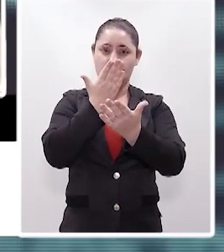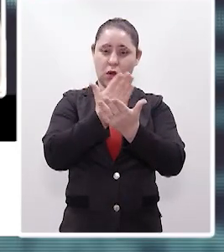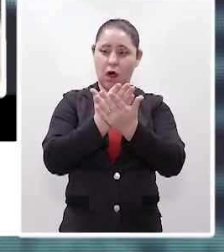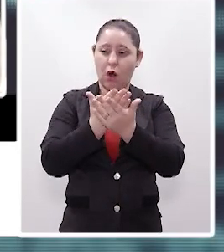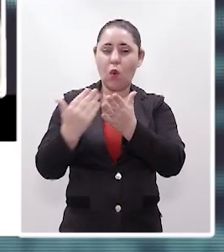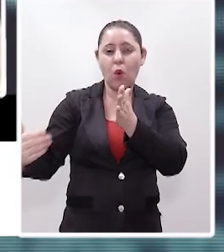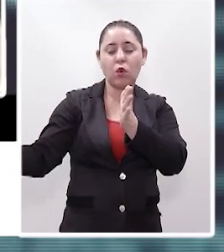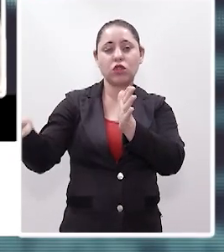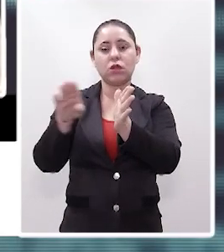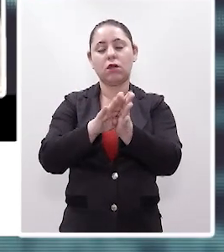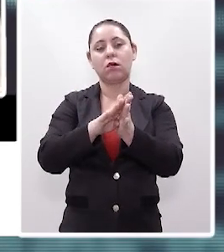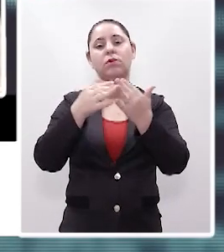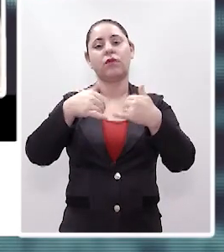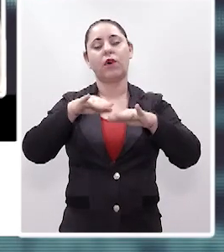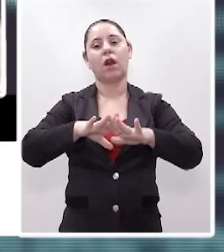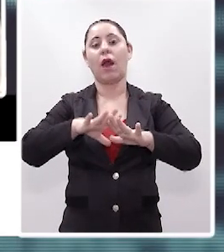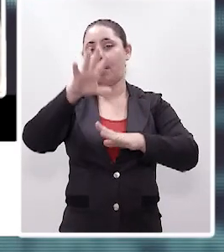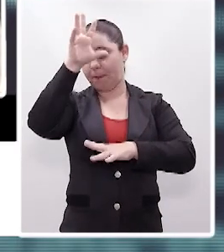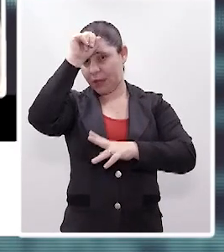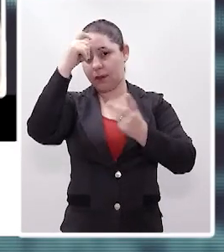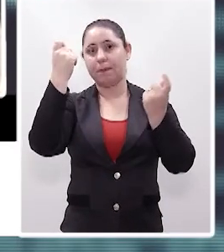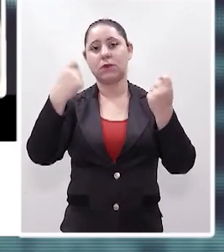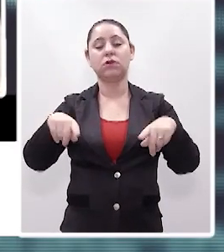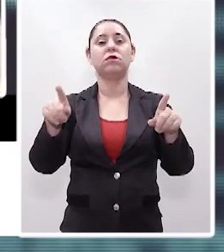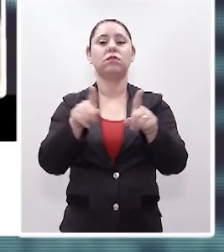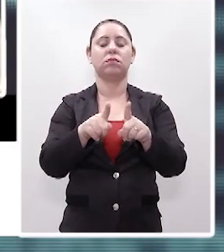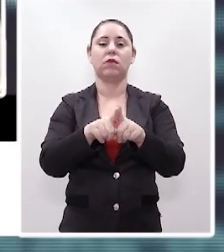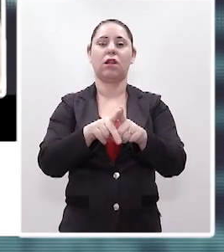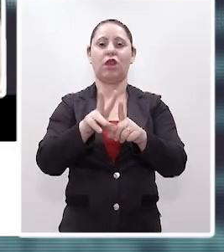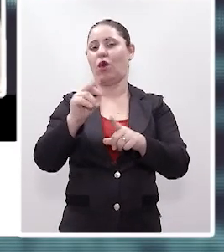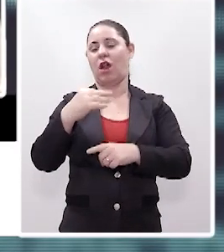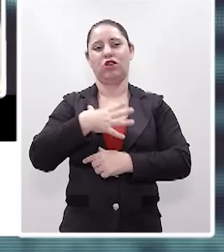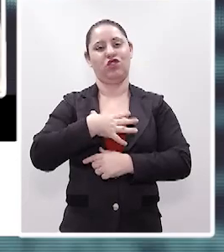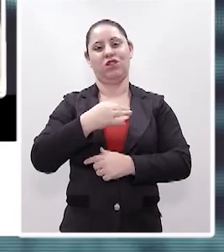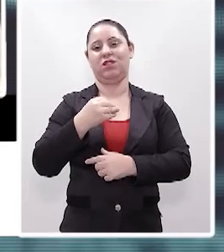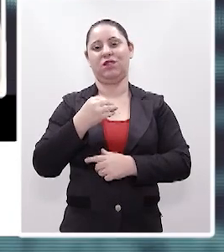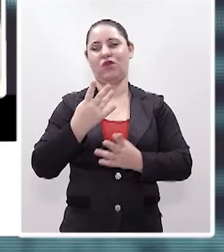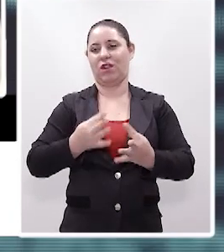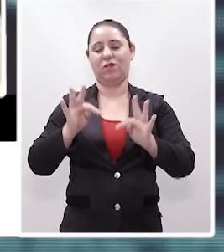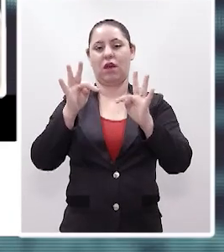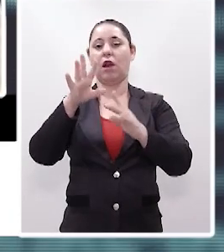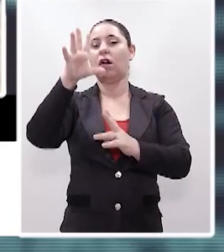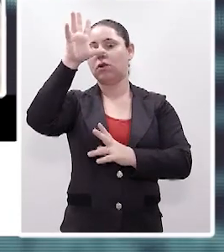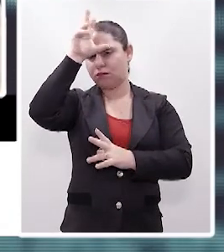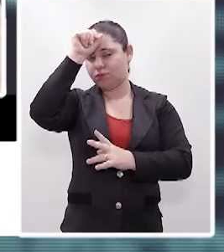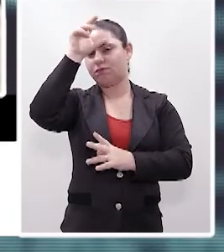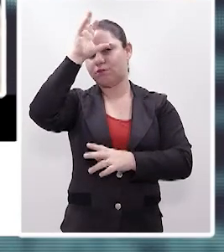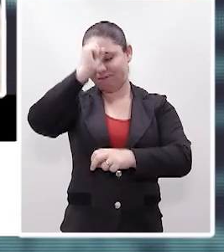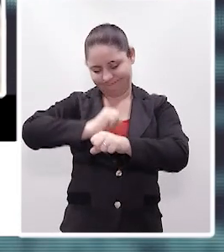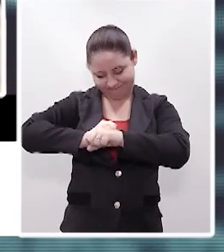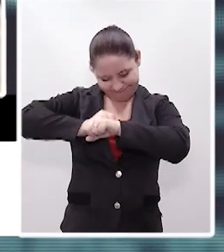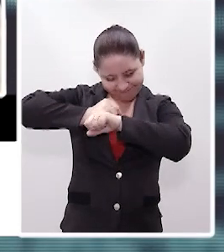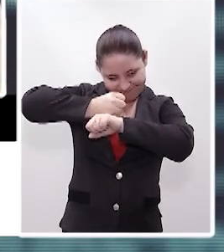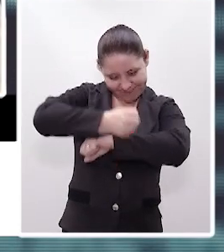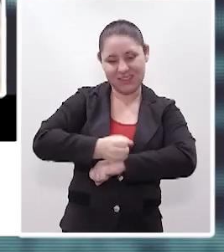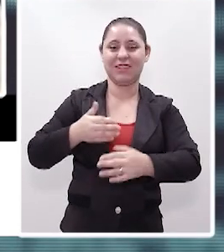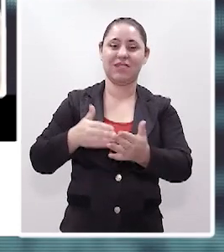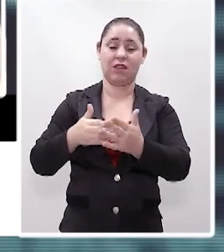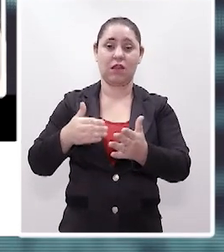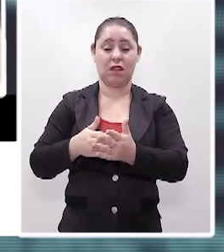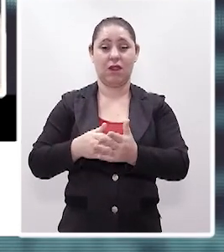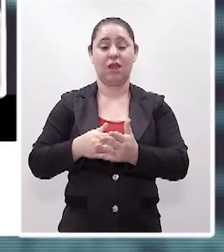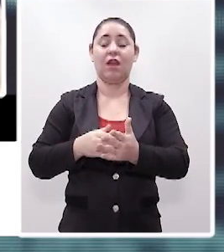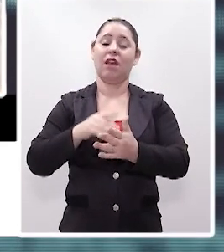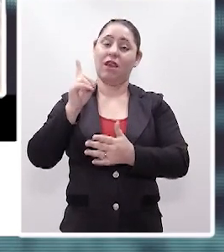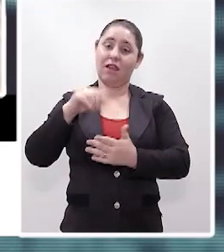ficar, nós também tivemos que aprender. Não somos essa geração tecnológica, aprendemos, nos esforçamos, estamos